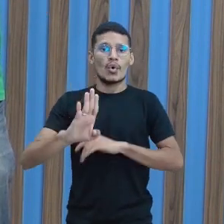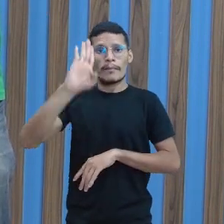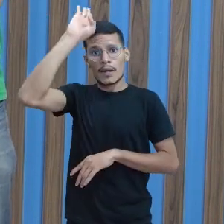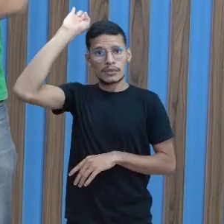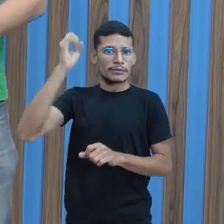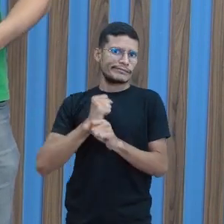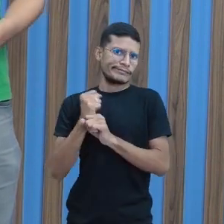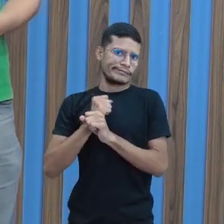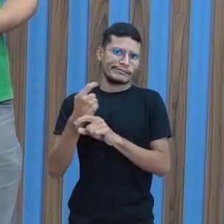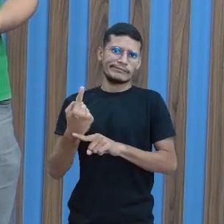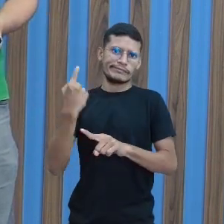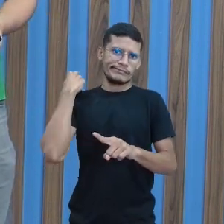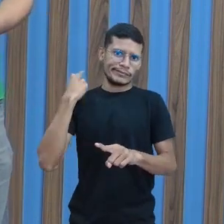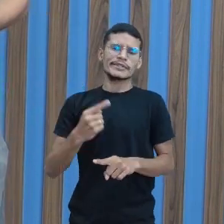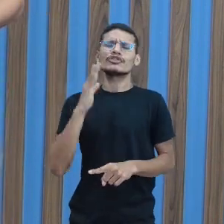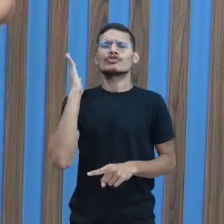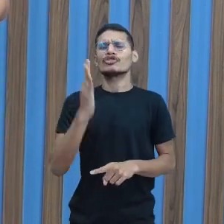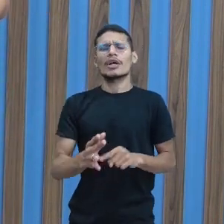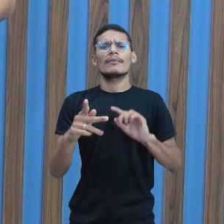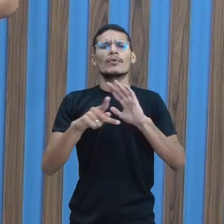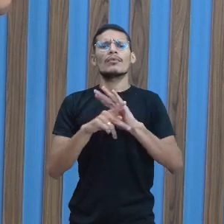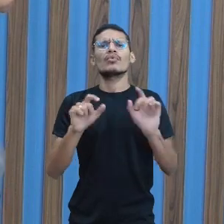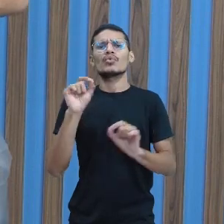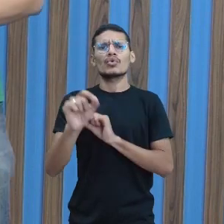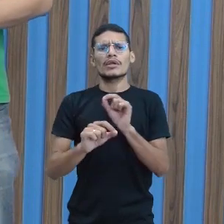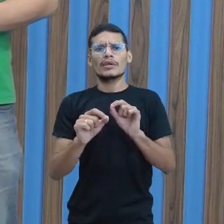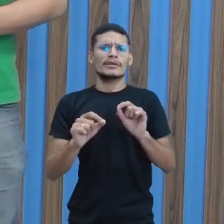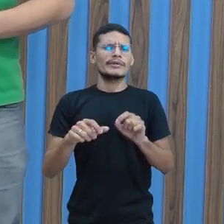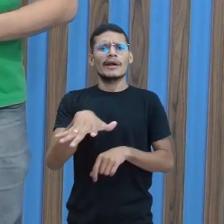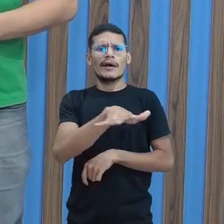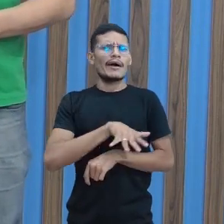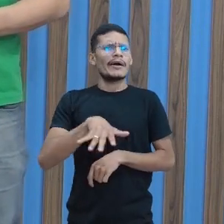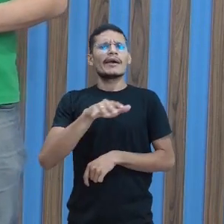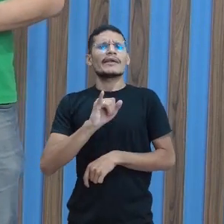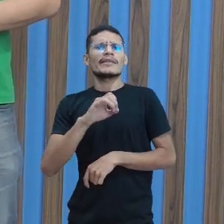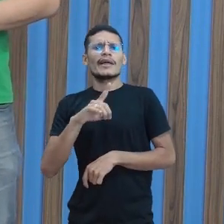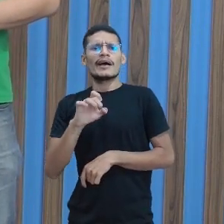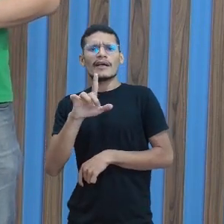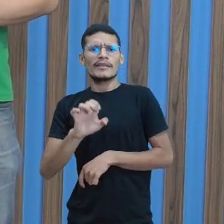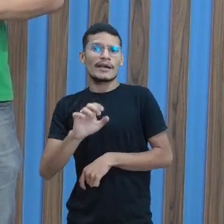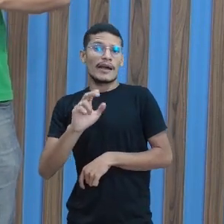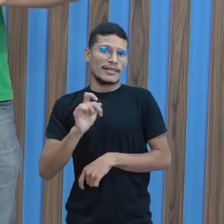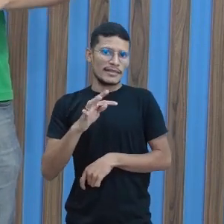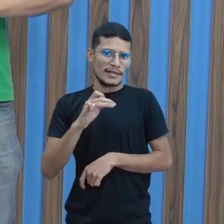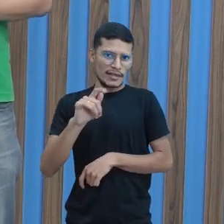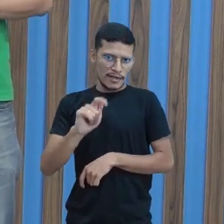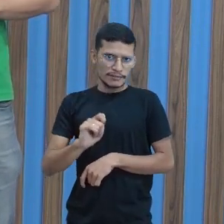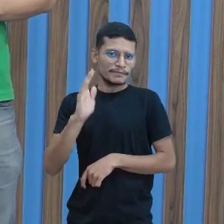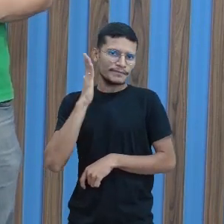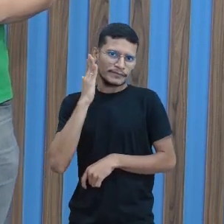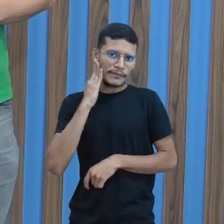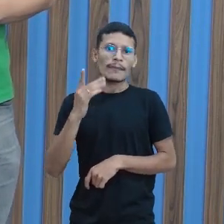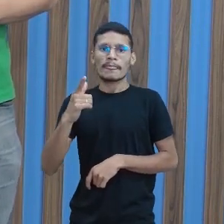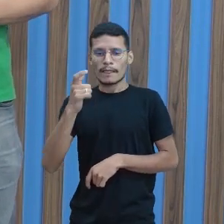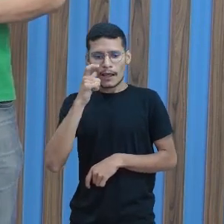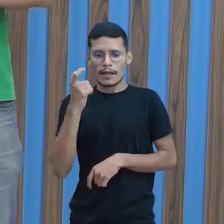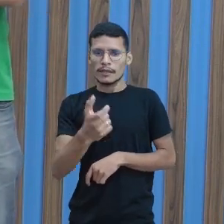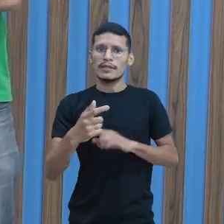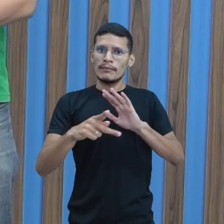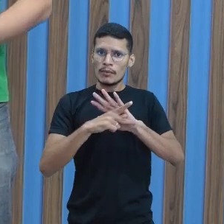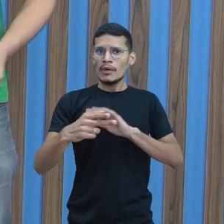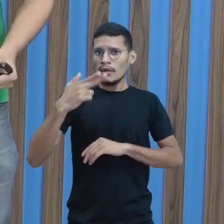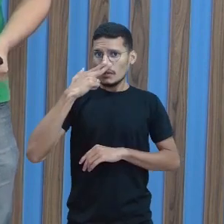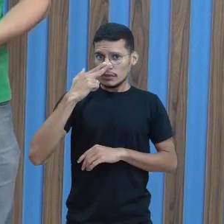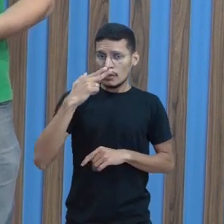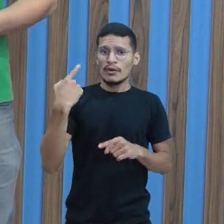na Antiguidade. Aliás, enfim, na Idade Antiga, tá certo? É de interesse para os cristãos,